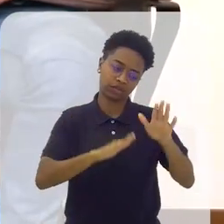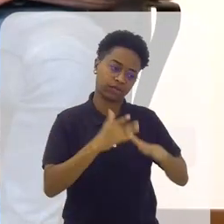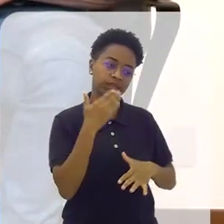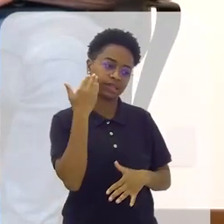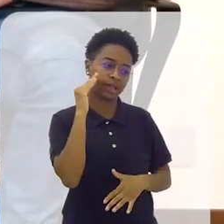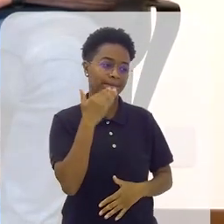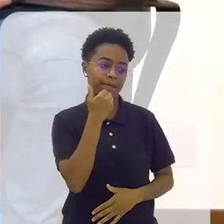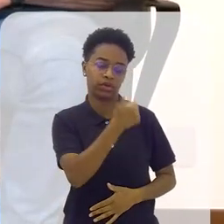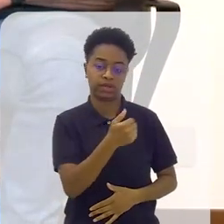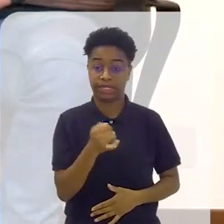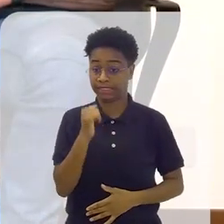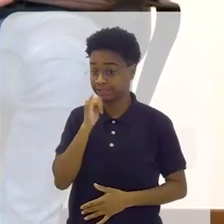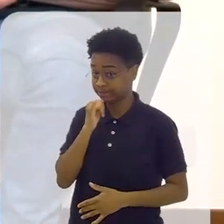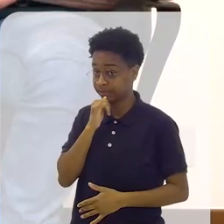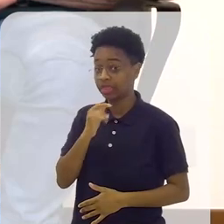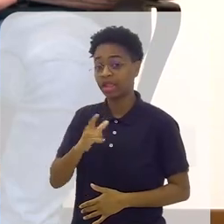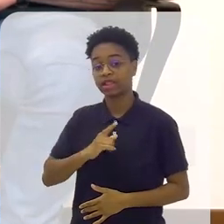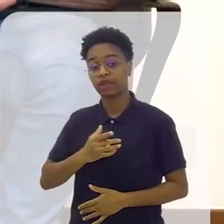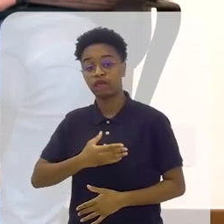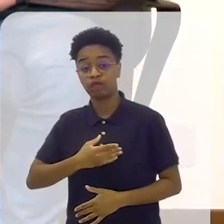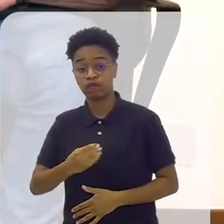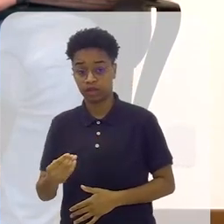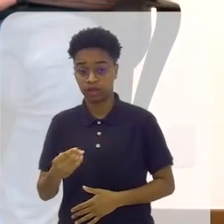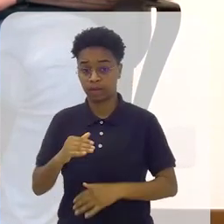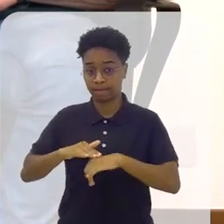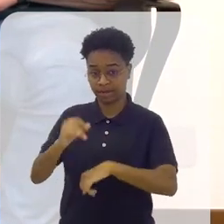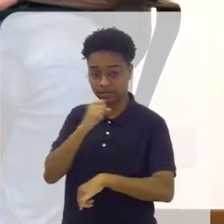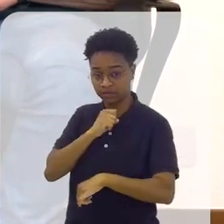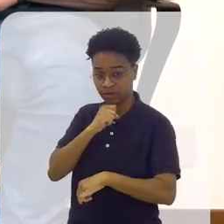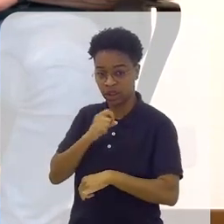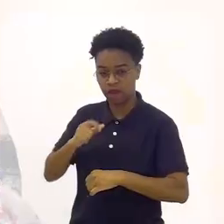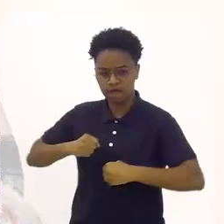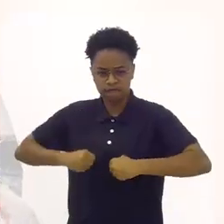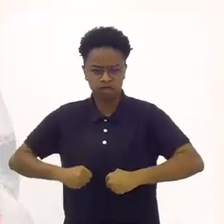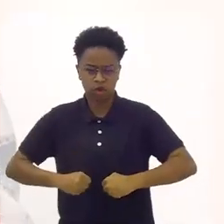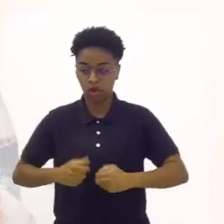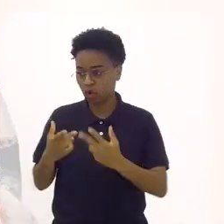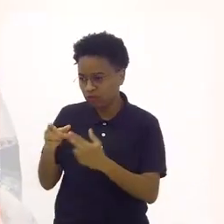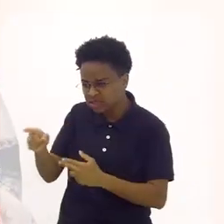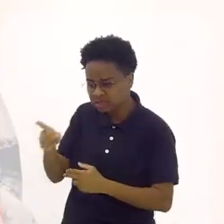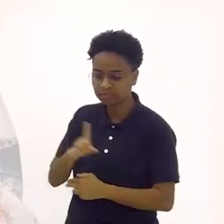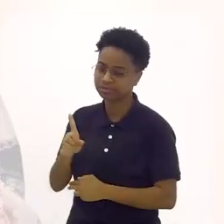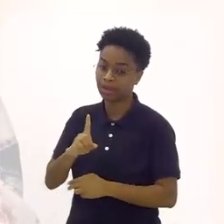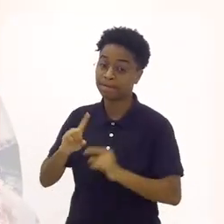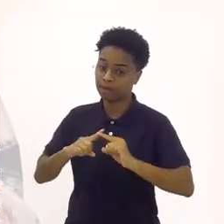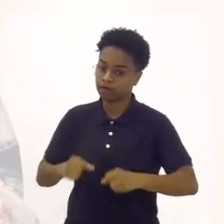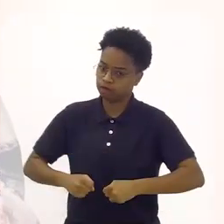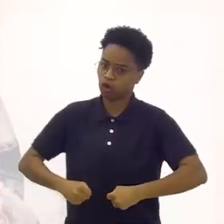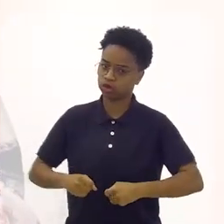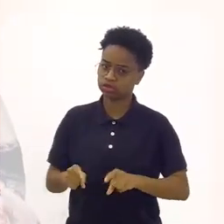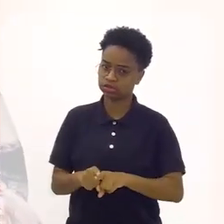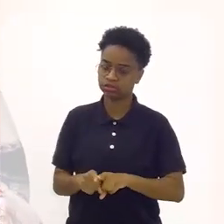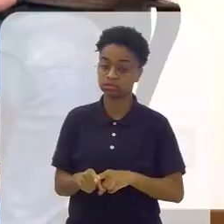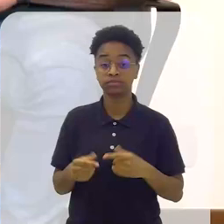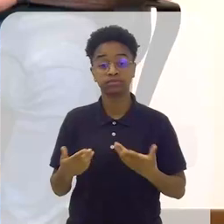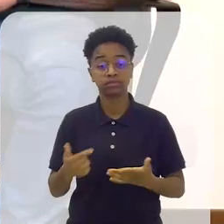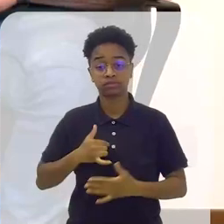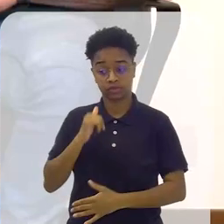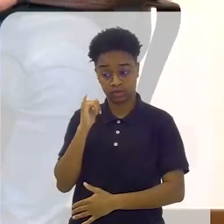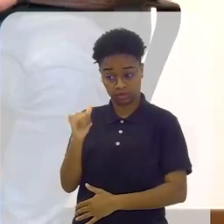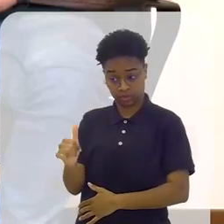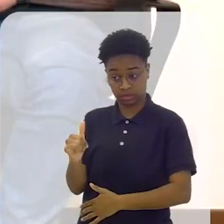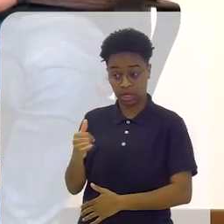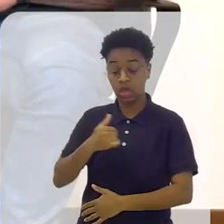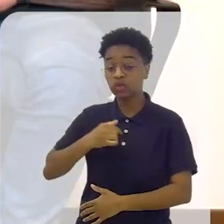eu entenda melhor o que ela passa. Assim. Por exemplo, eu tenho um filho mais velho que ele é forte, não como você, mas ele é forte. Eu digo